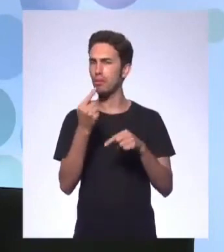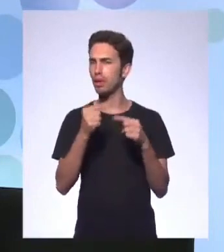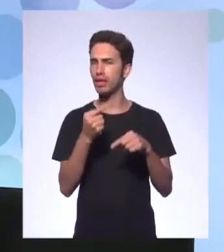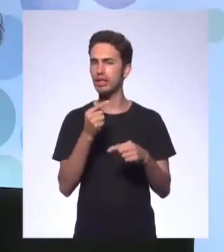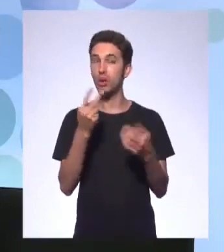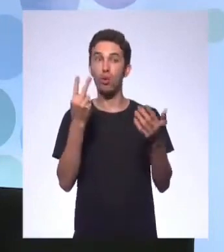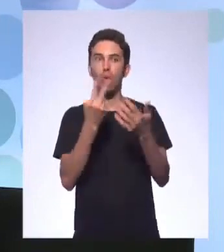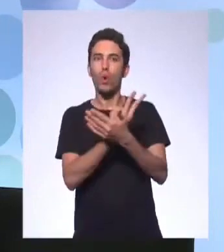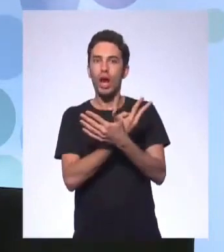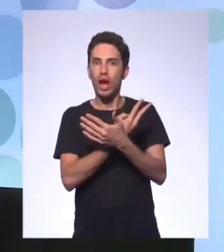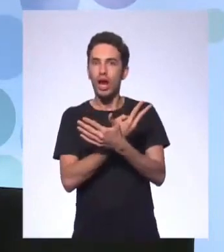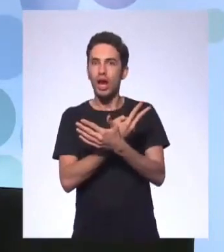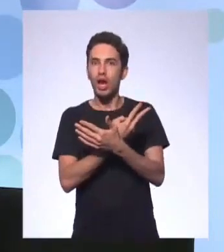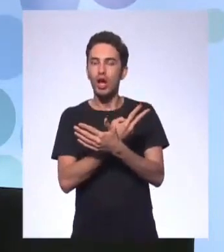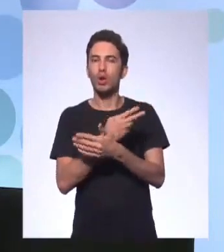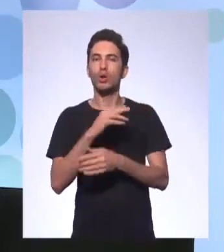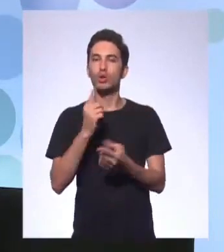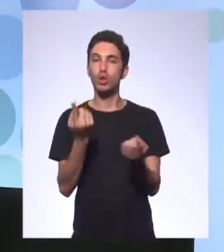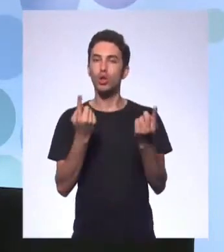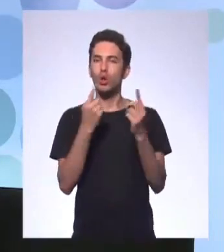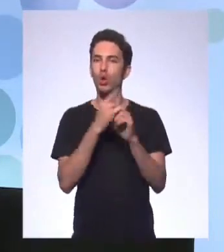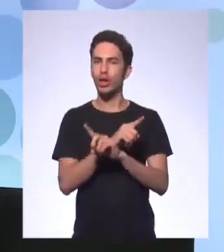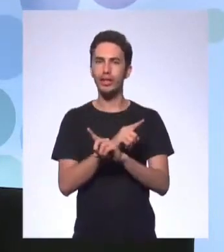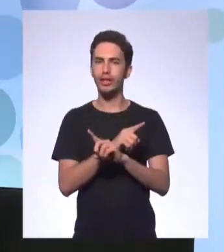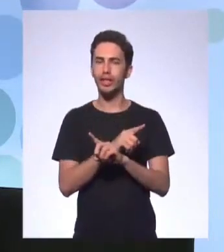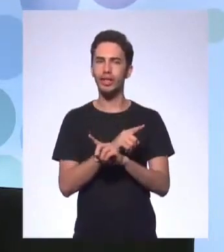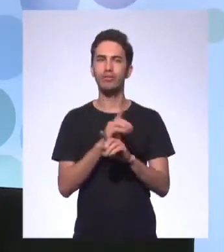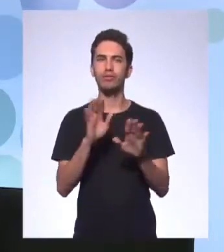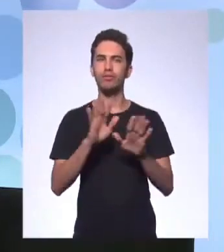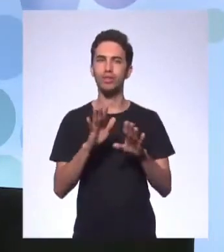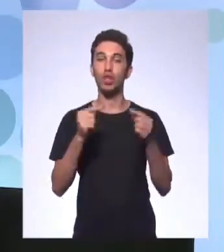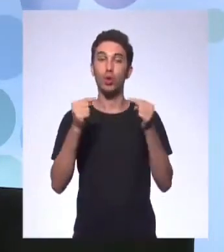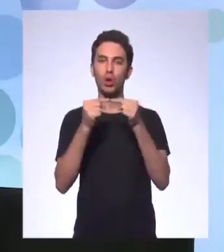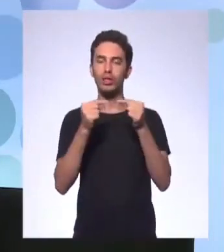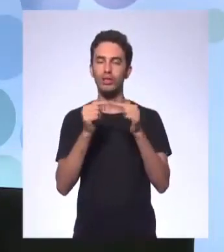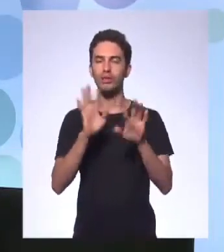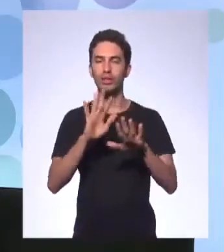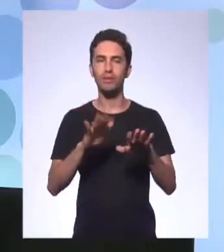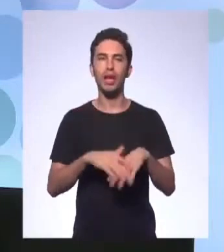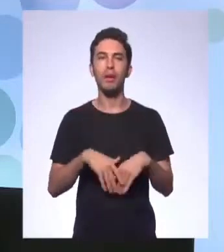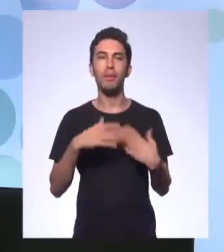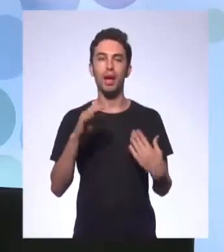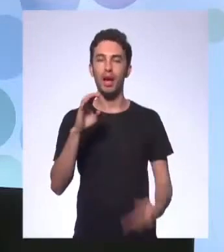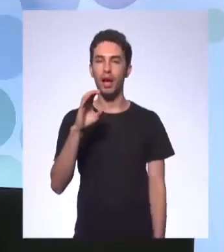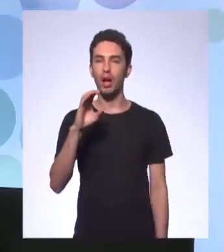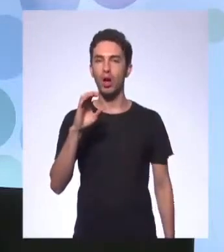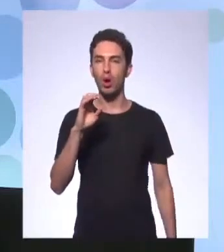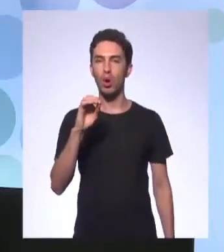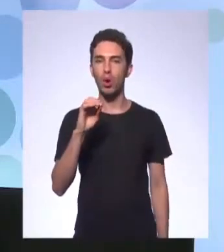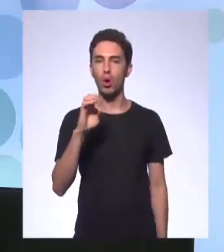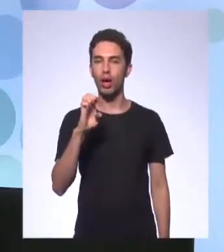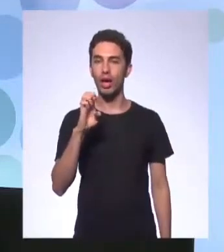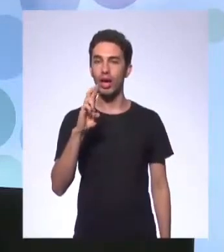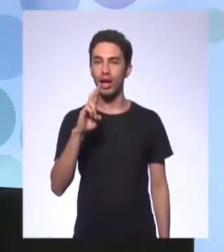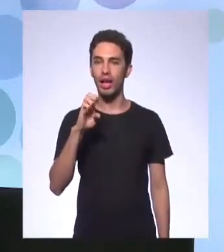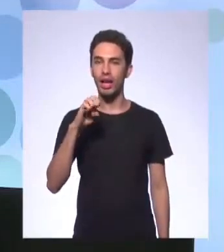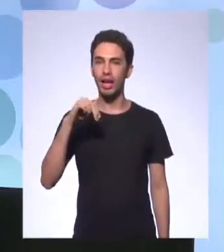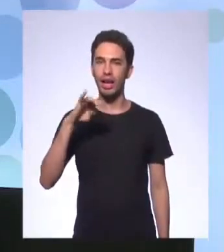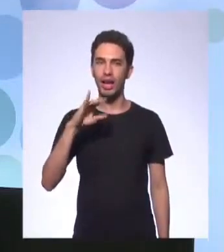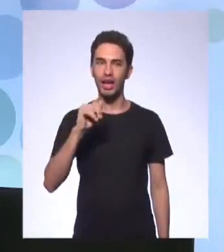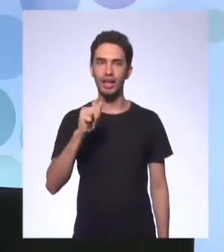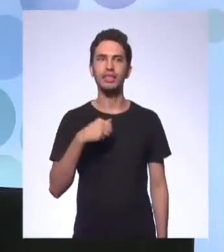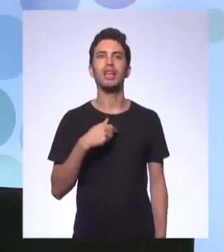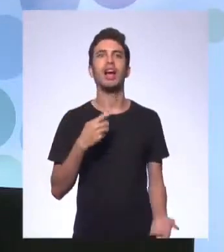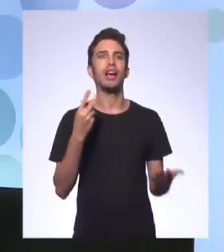Por que não? Porque traz uma ideia contrária mesmo. Porém, a coerência aqui está totalmente comprometida. No momento que eu falo,